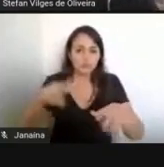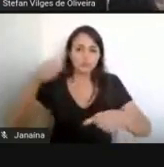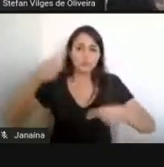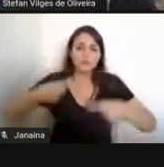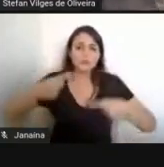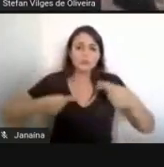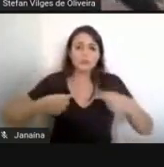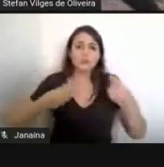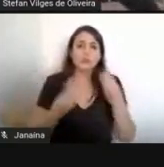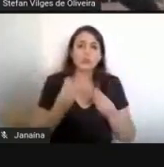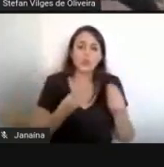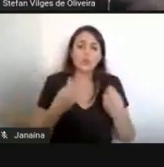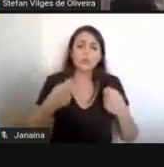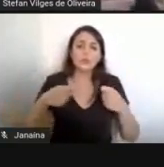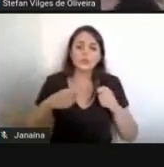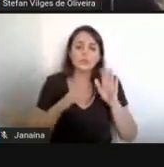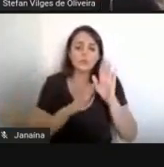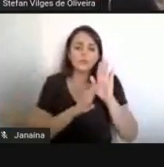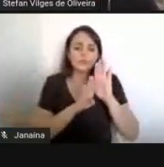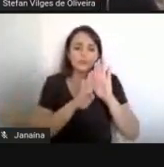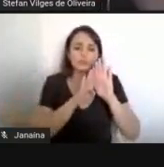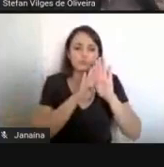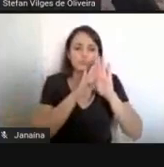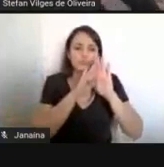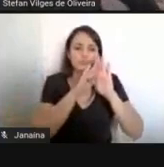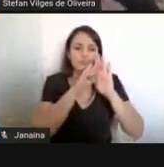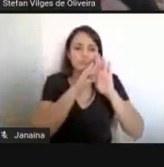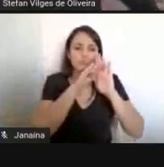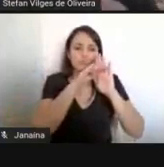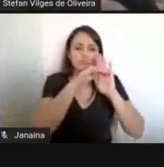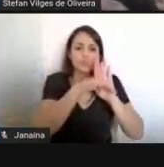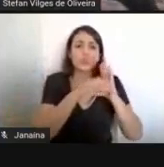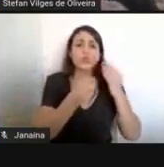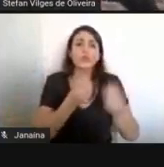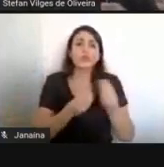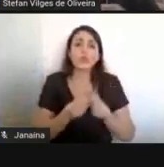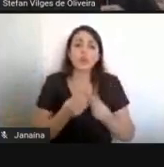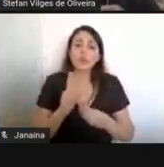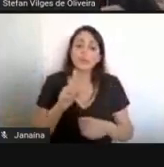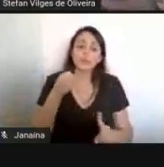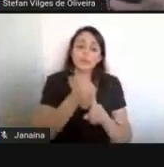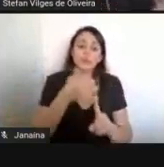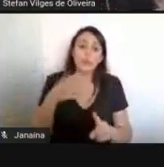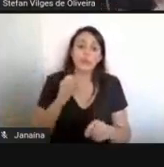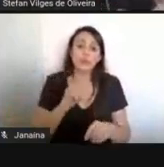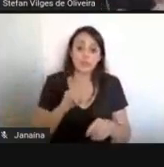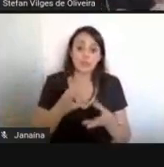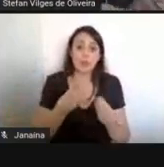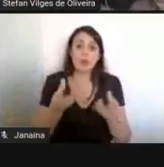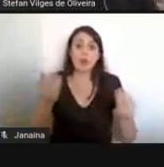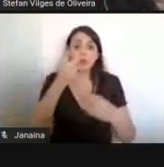do achatamento da curva, para que nós não tenhamos um impacto, né, nesse volume de casos graves, que é